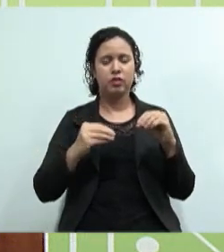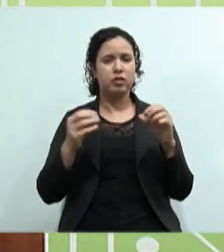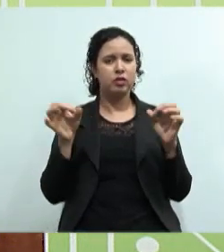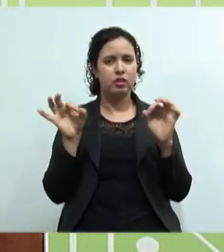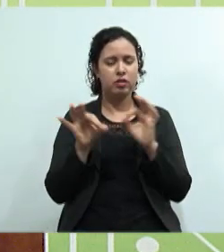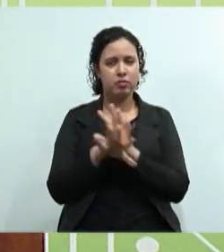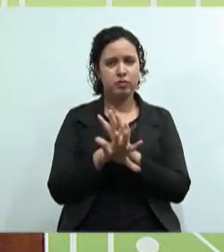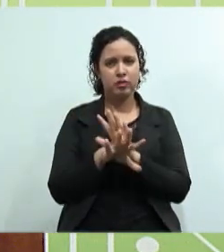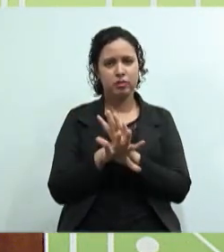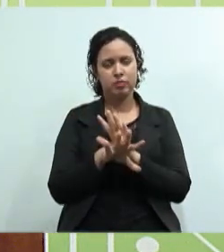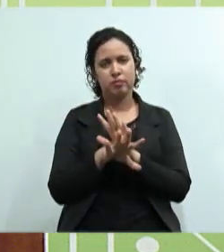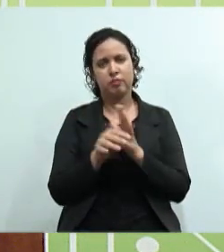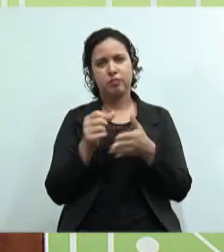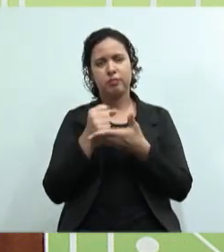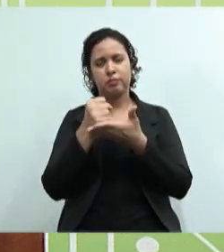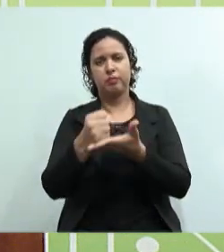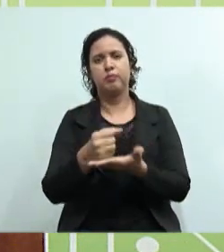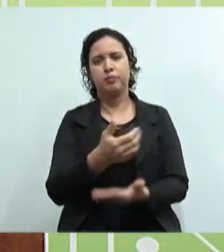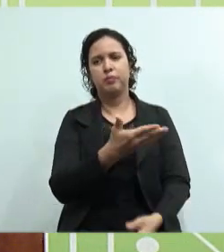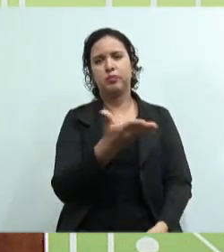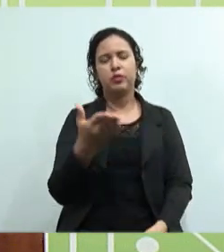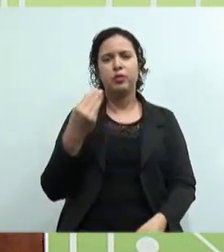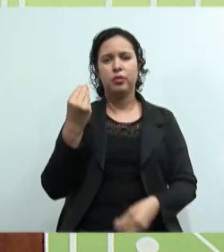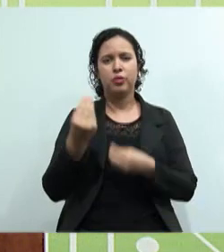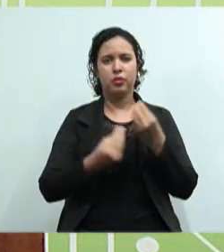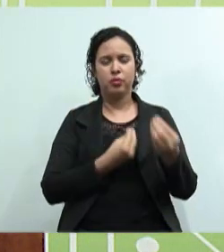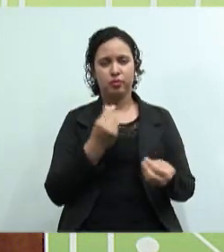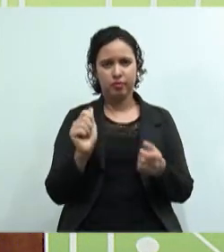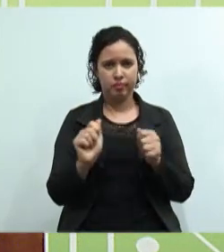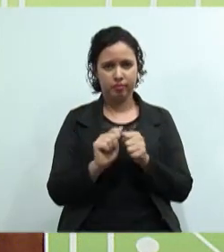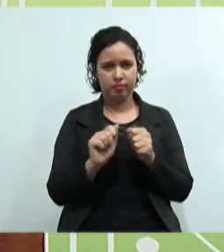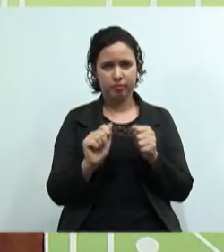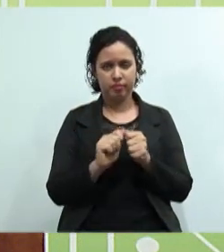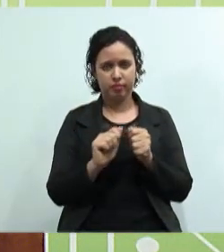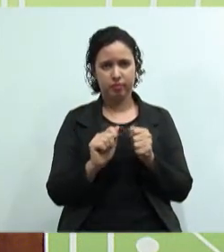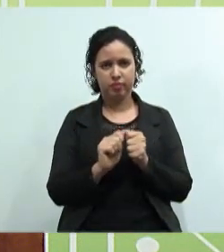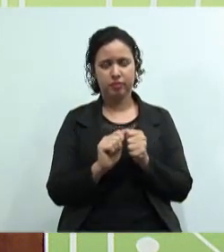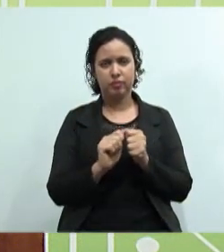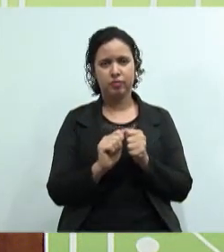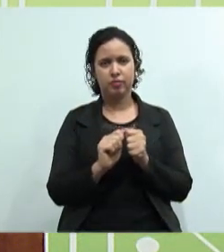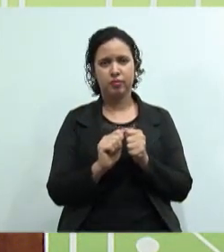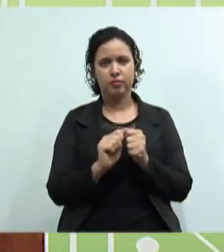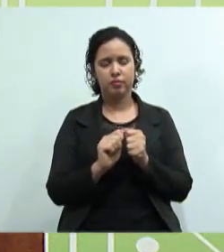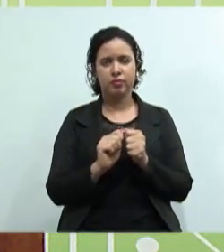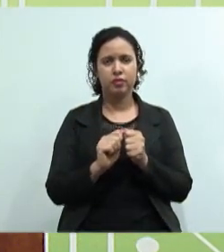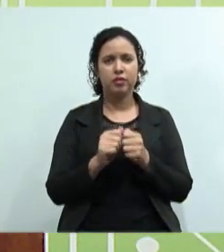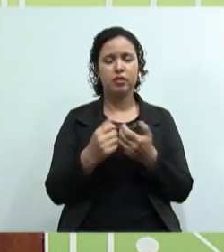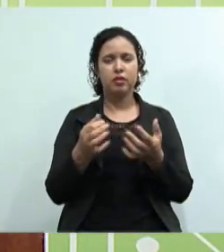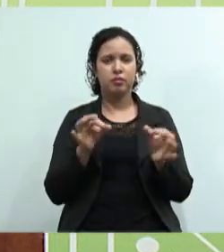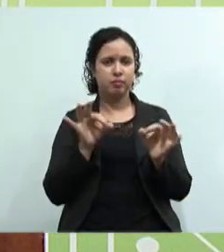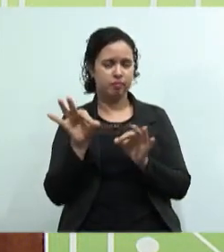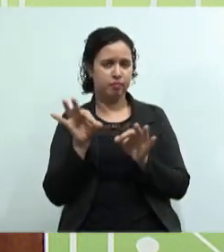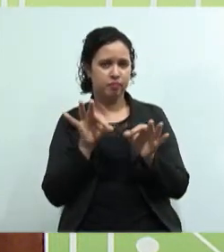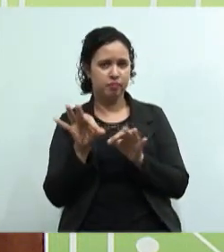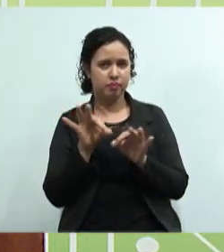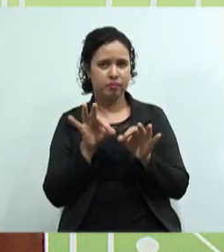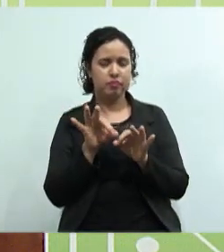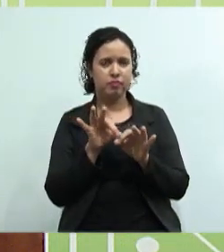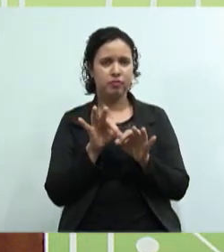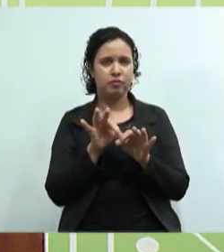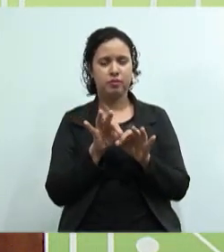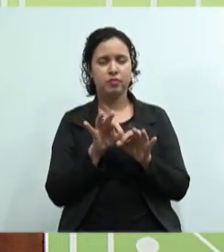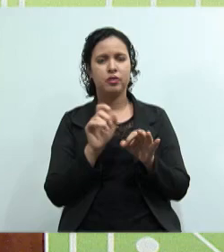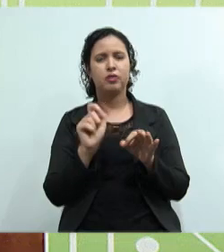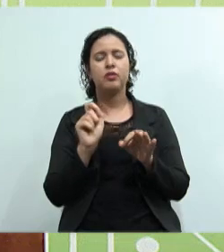eu vou disponibilizar para vocês como que faz os cálculos, tá certo? Mas se vocês analisarem aquela externa 1,